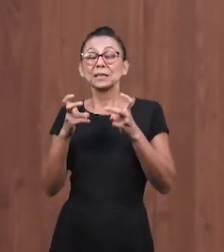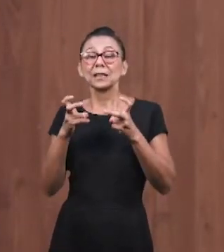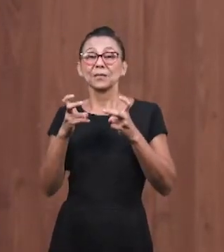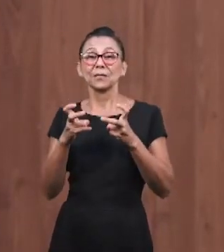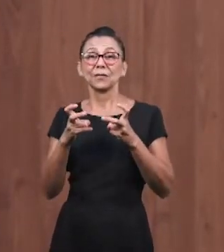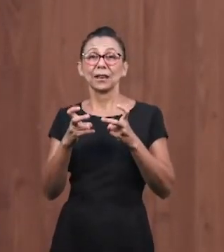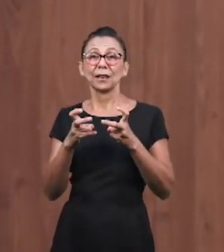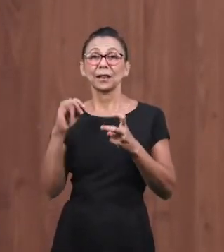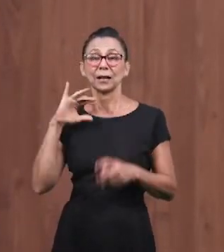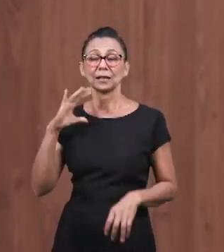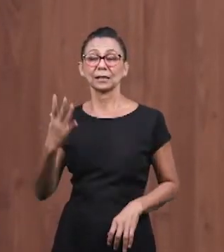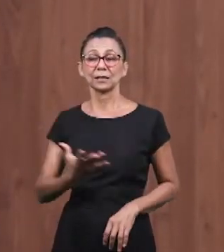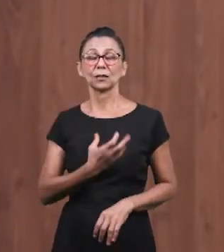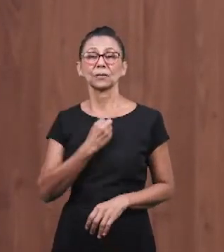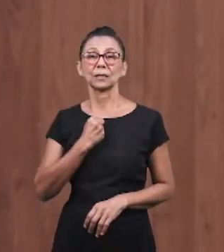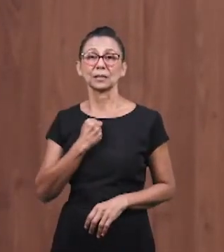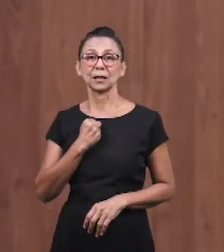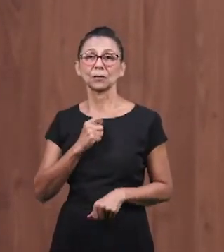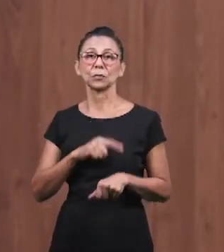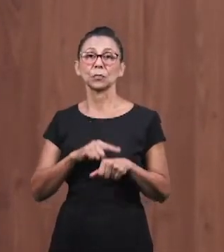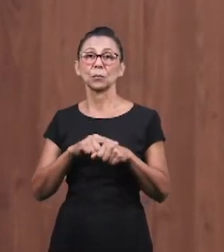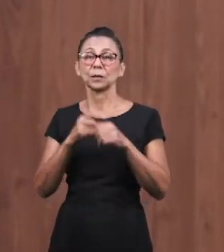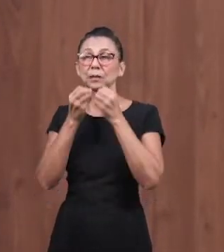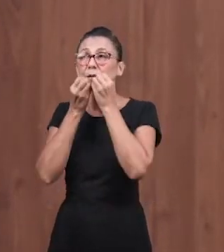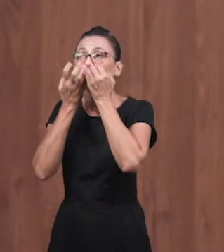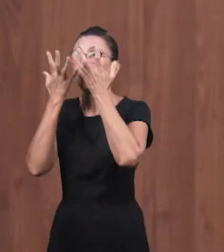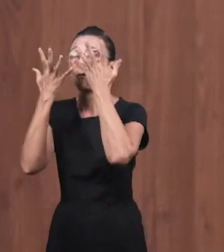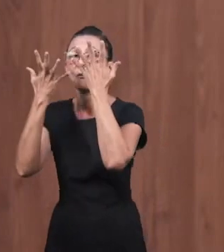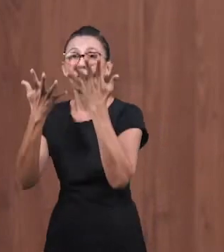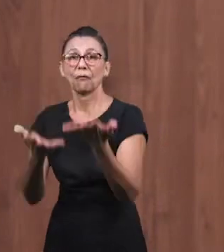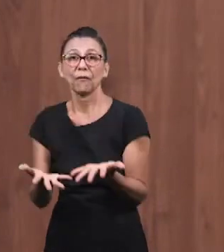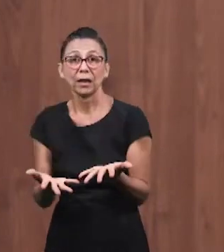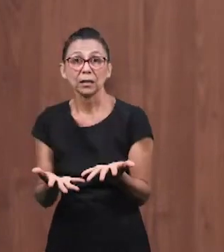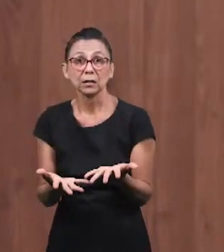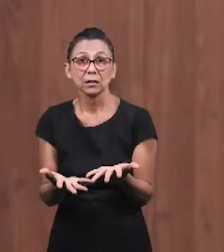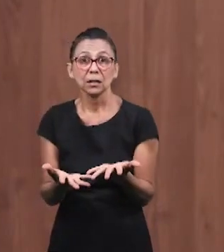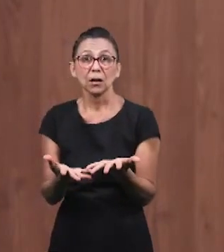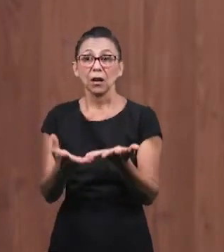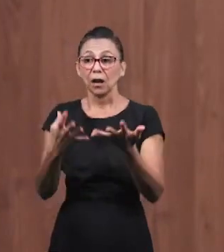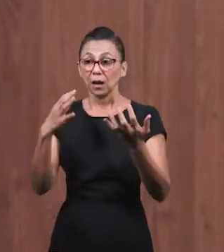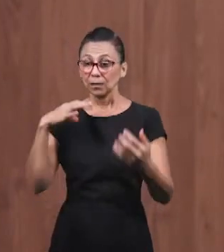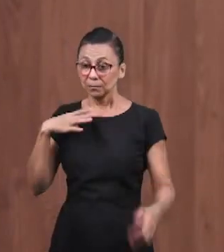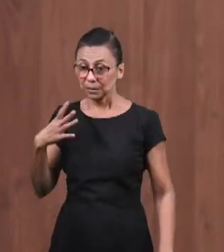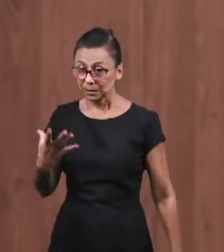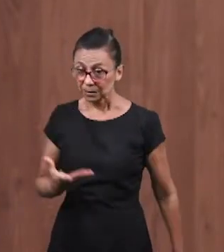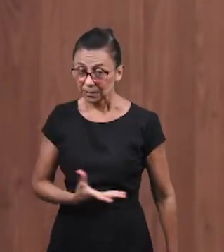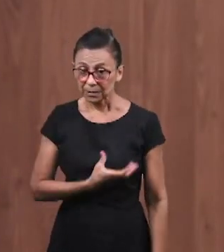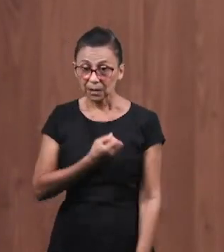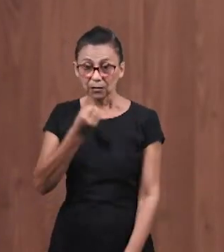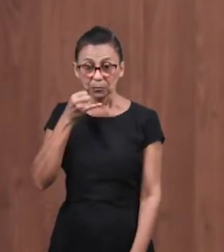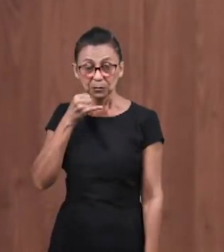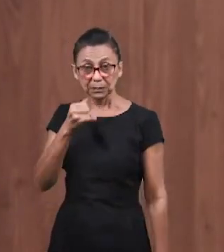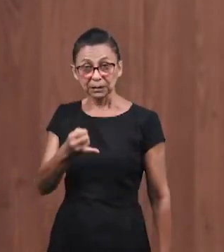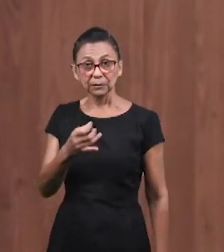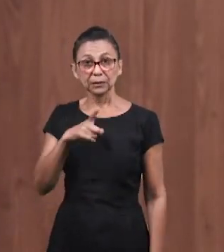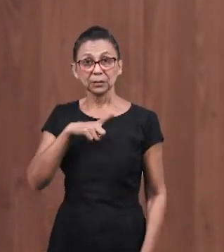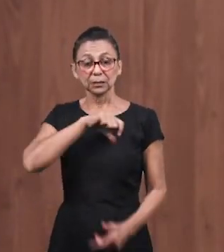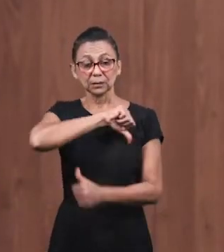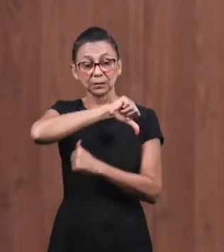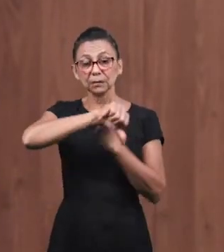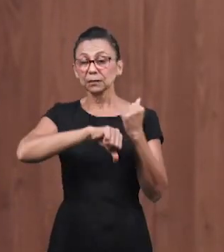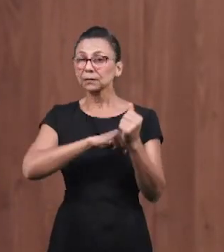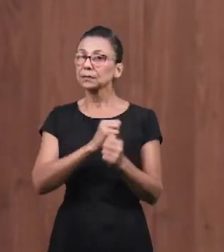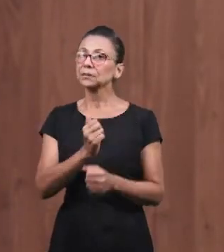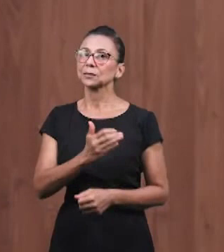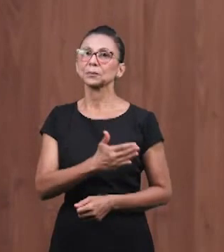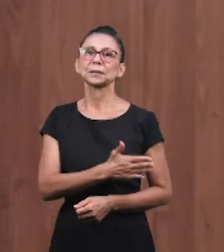E os grandes sinais confessos, ou seja, você só confessa que é salvo se você tiver transformação de